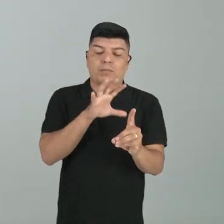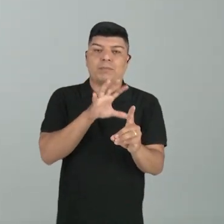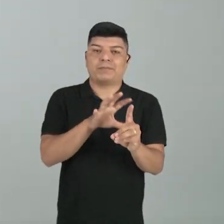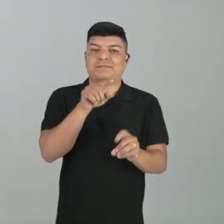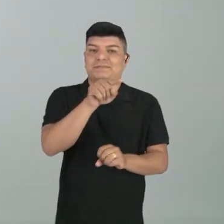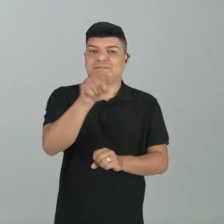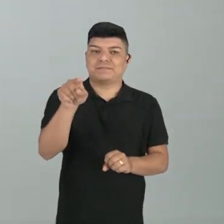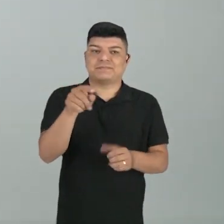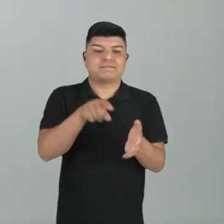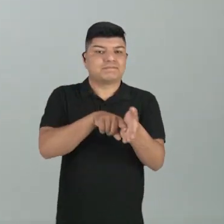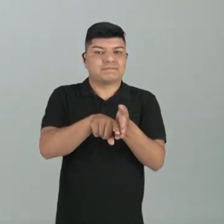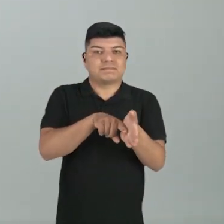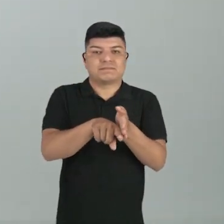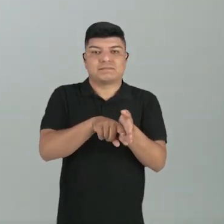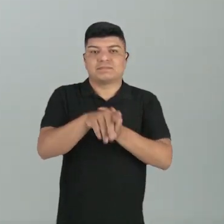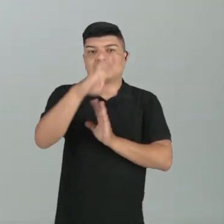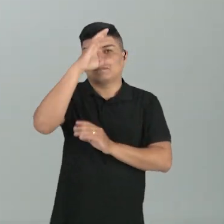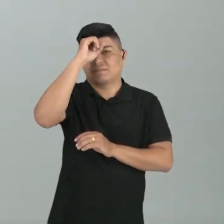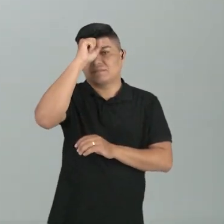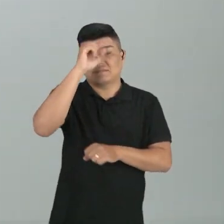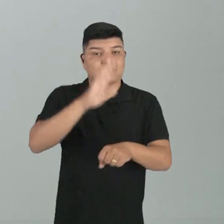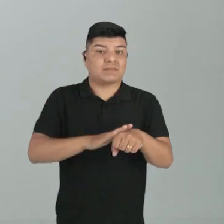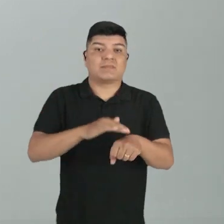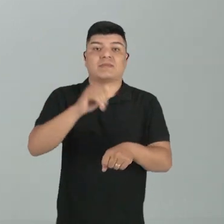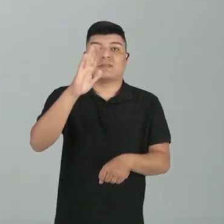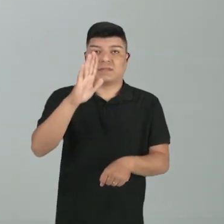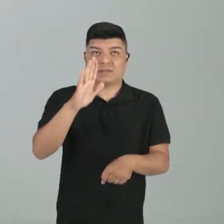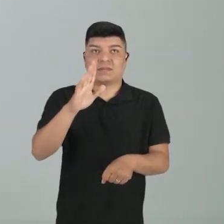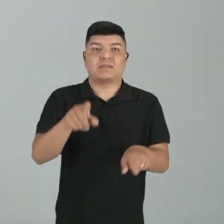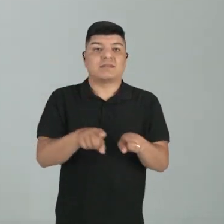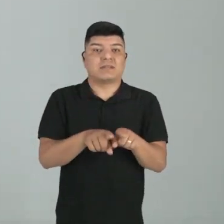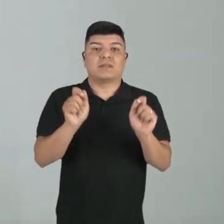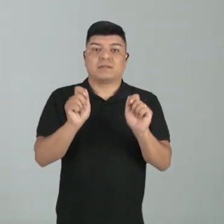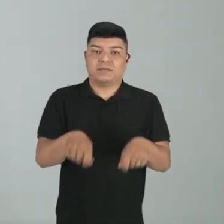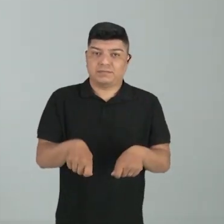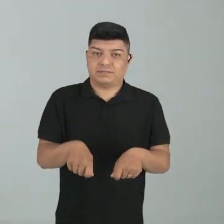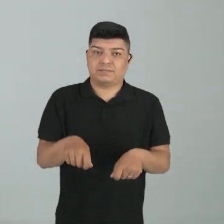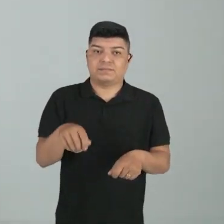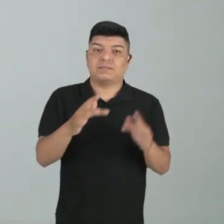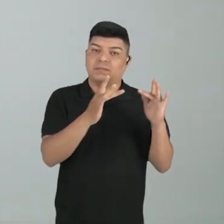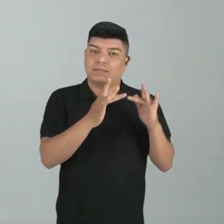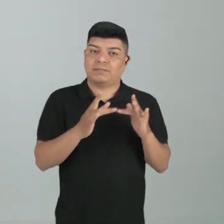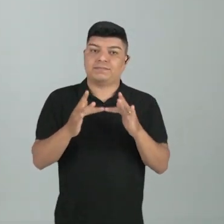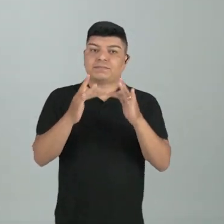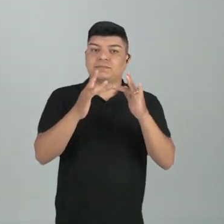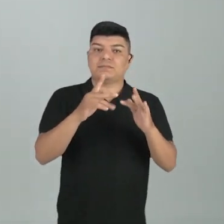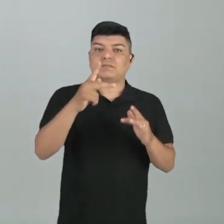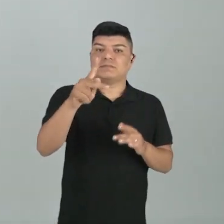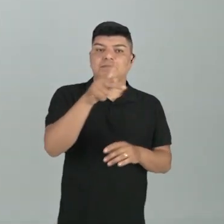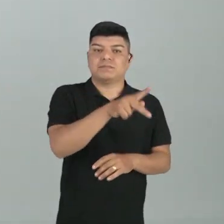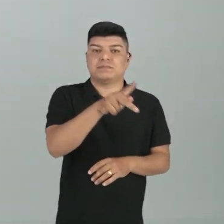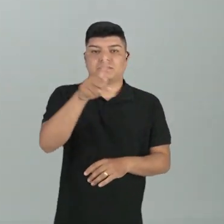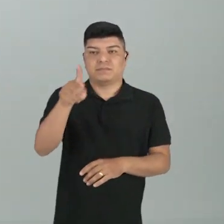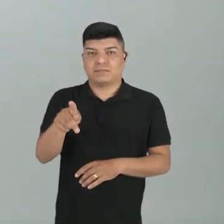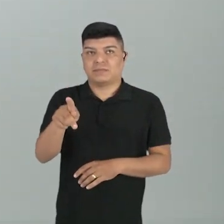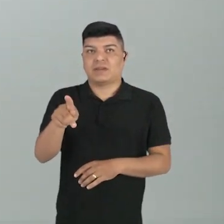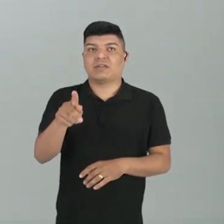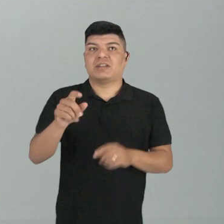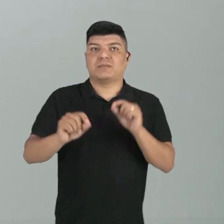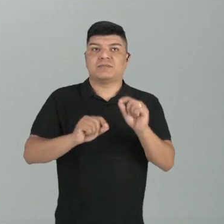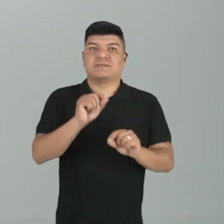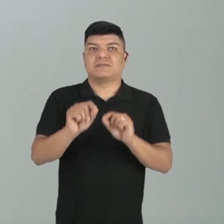você pesquise e aprenda cada vez mais e ainda possa interagir com o seu professor ou professora